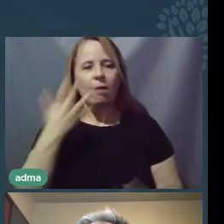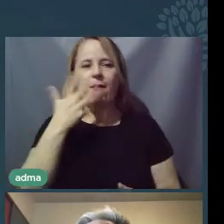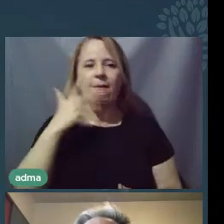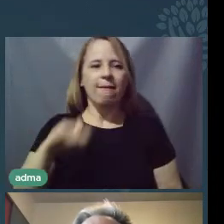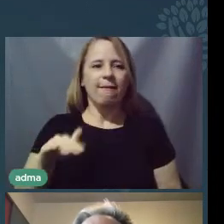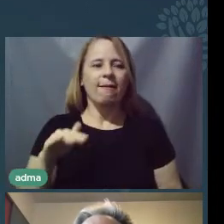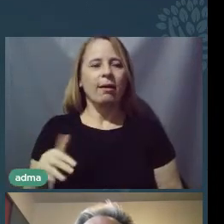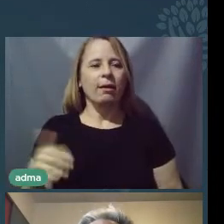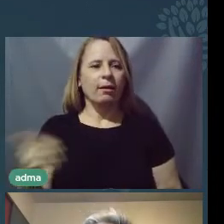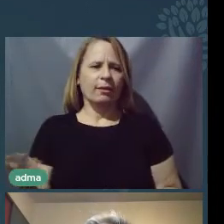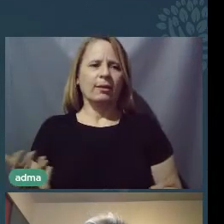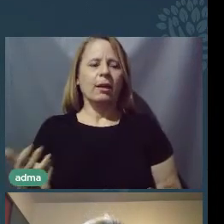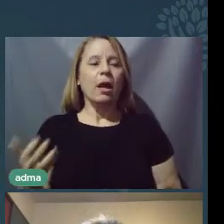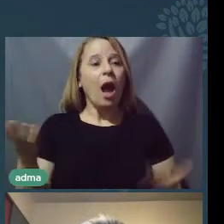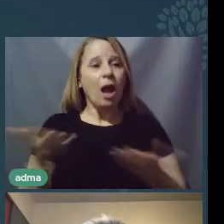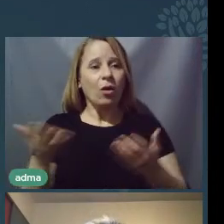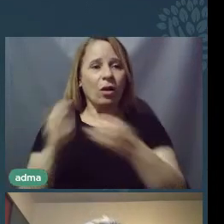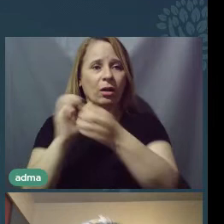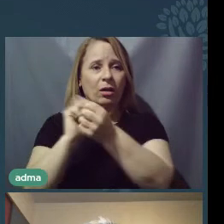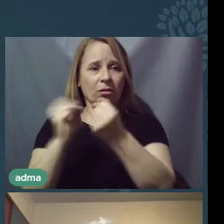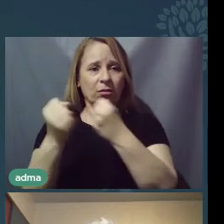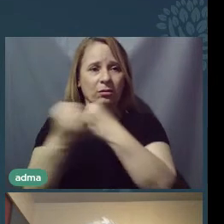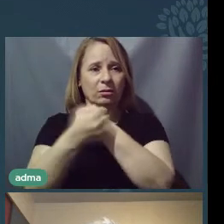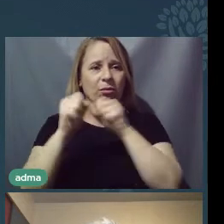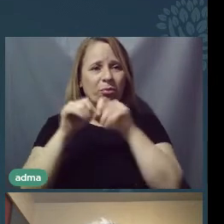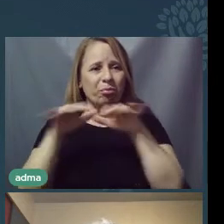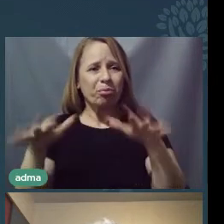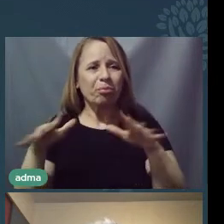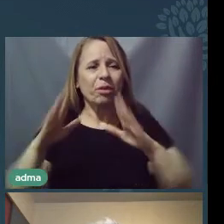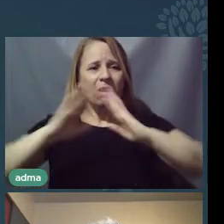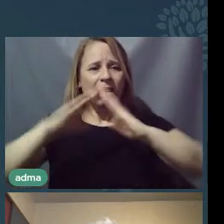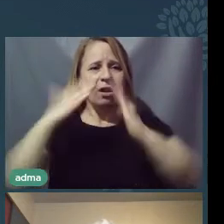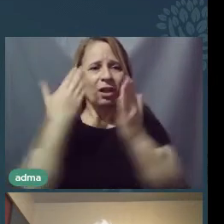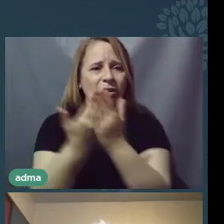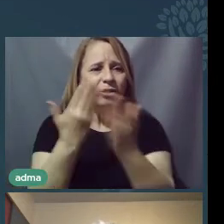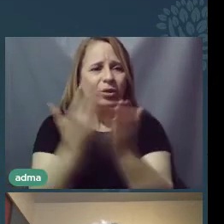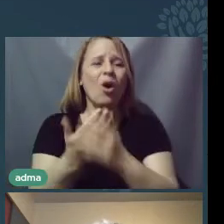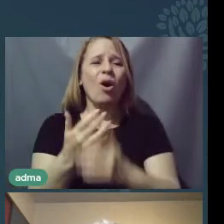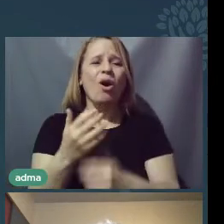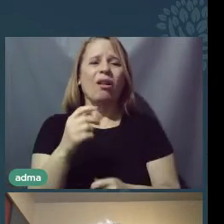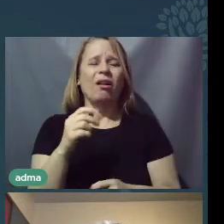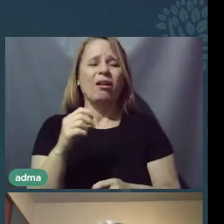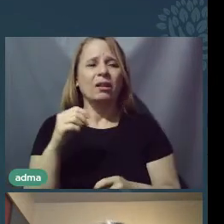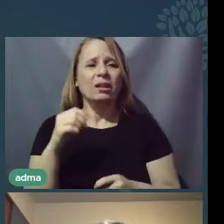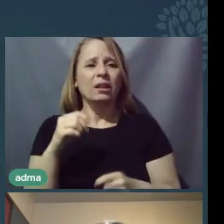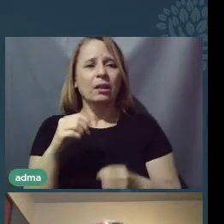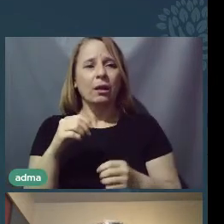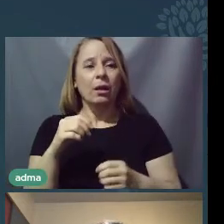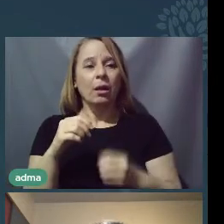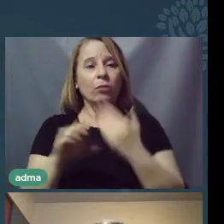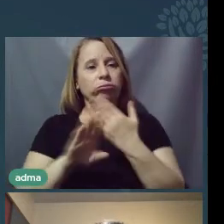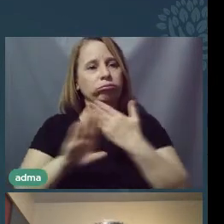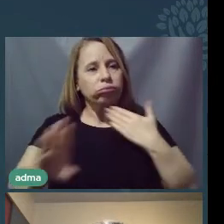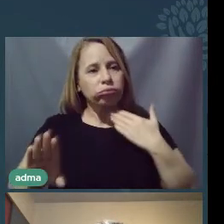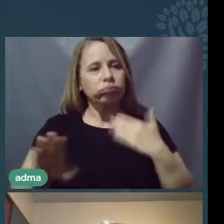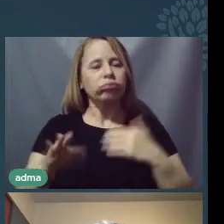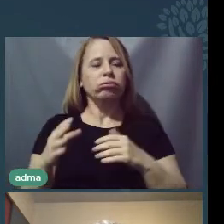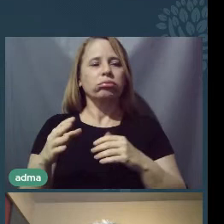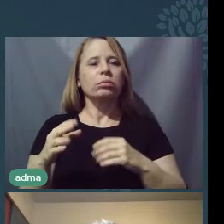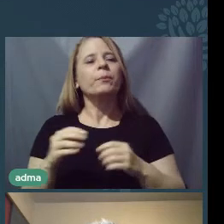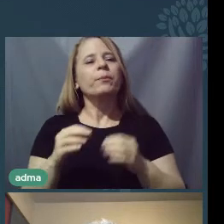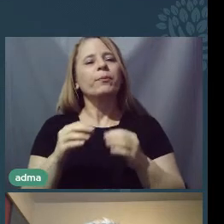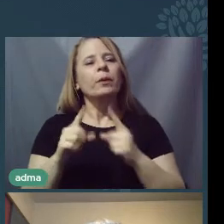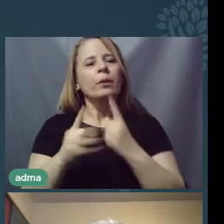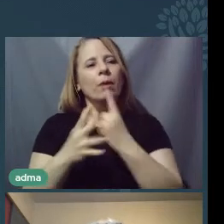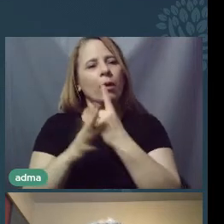com a pandemia, a ausência à escola e os problemas todos relacionados, por exemplo, à socialização das